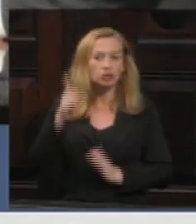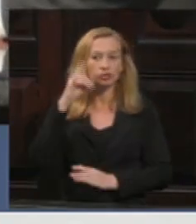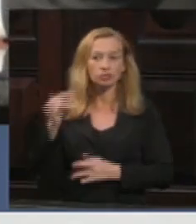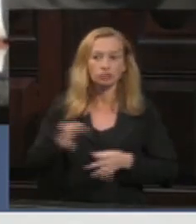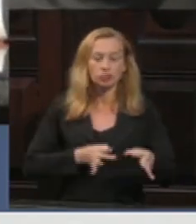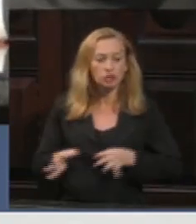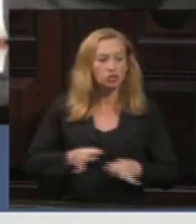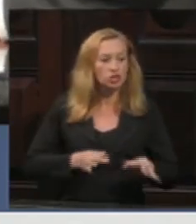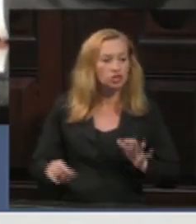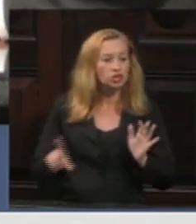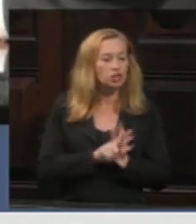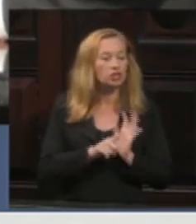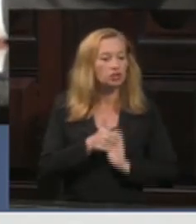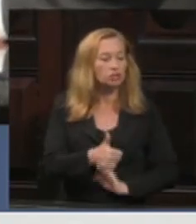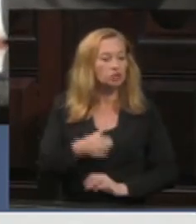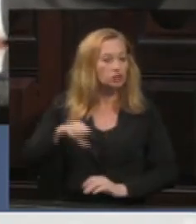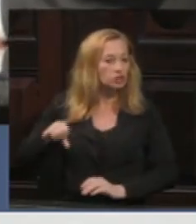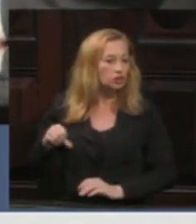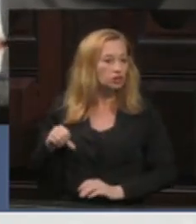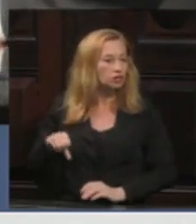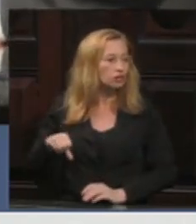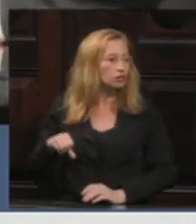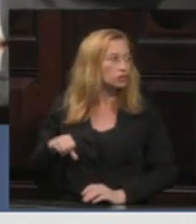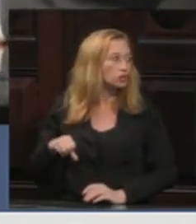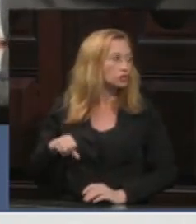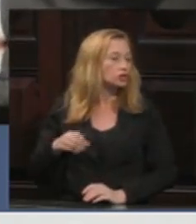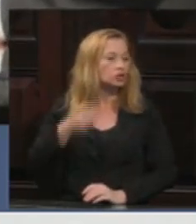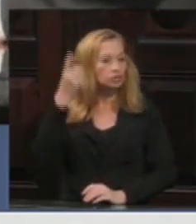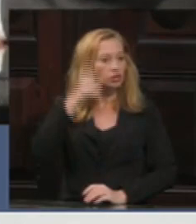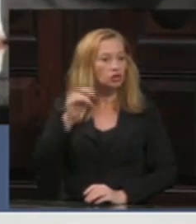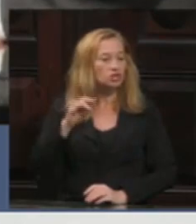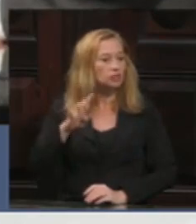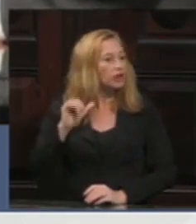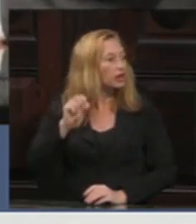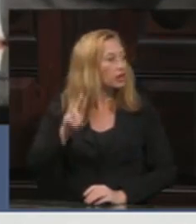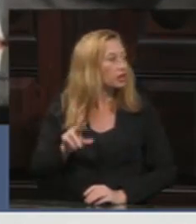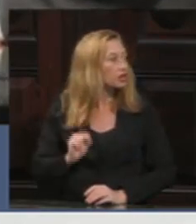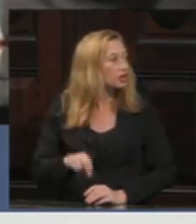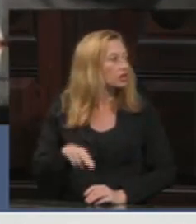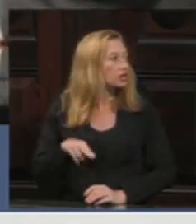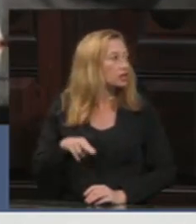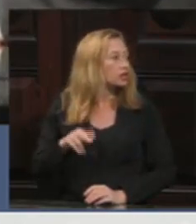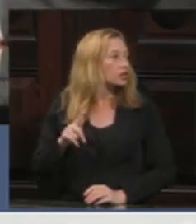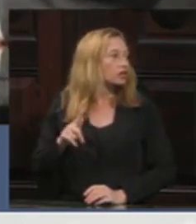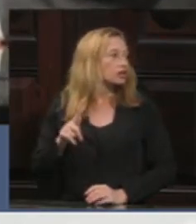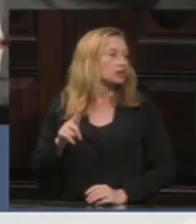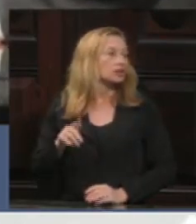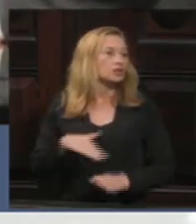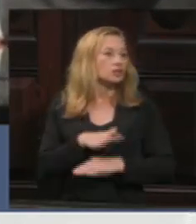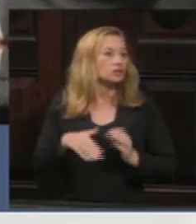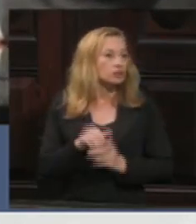lei 1809/2016, Rosenberg e Reis. Senhores que aprovam nessa comissão, aprovado.